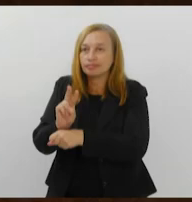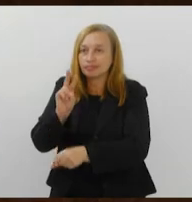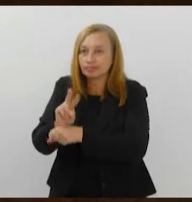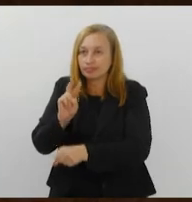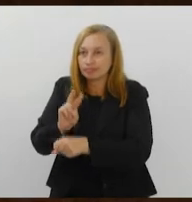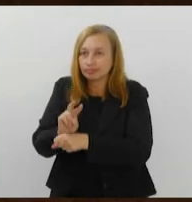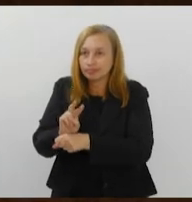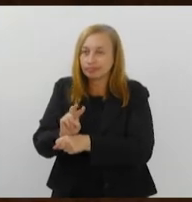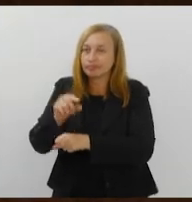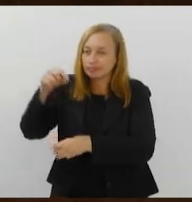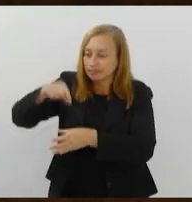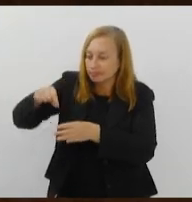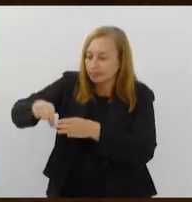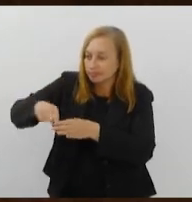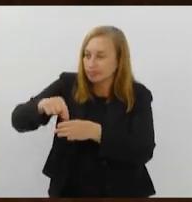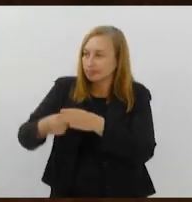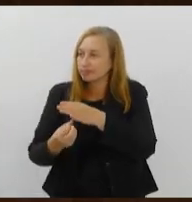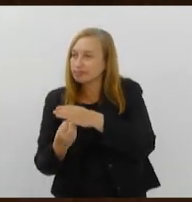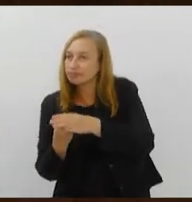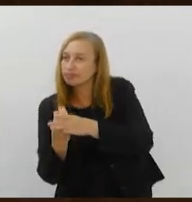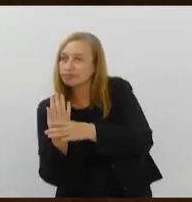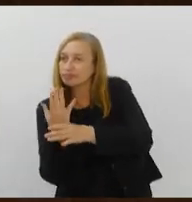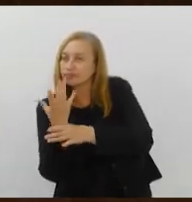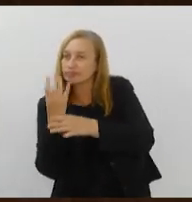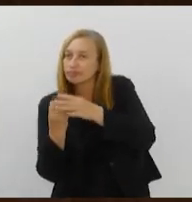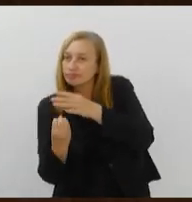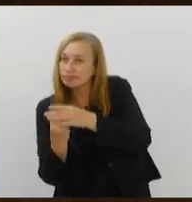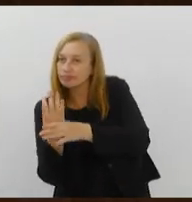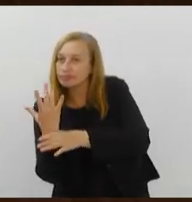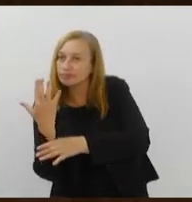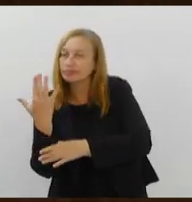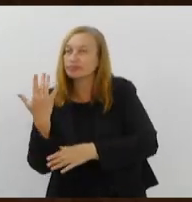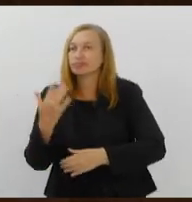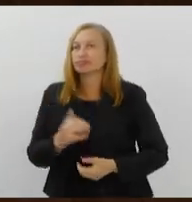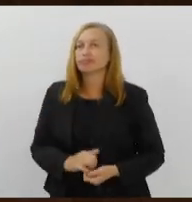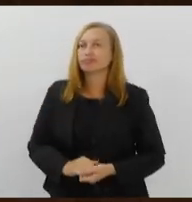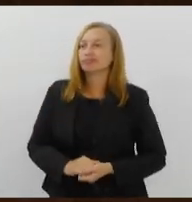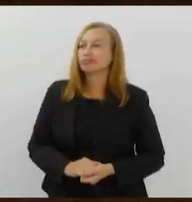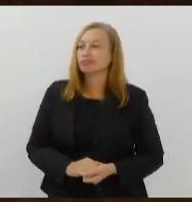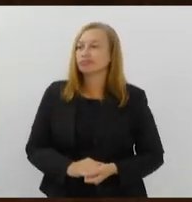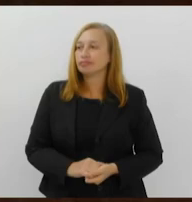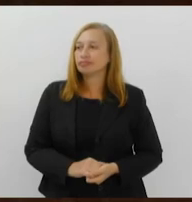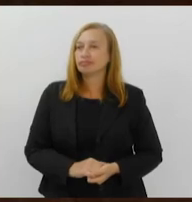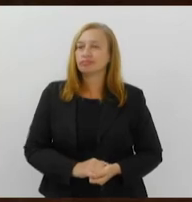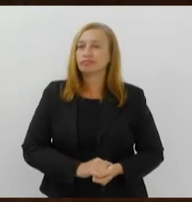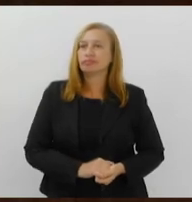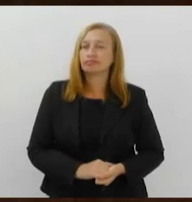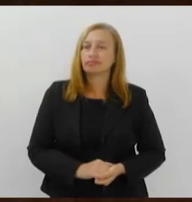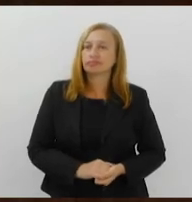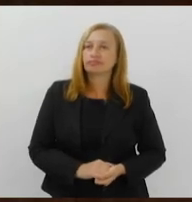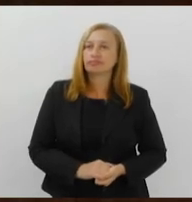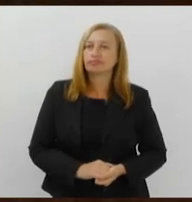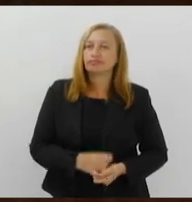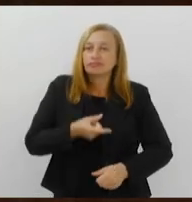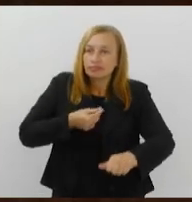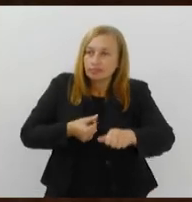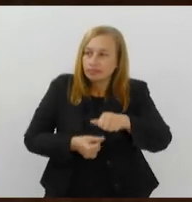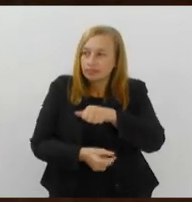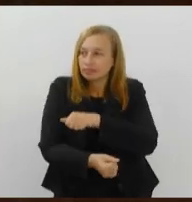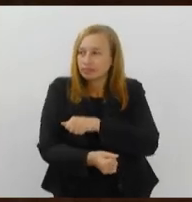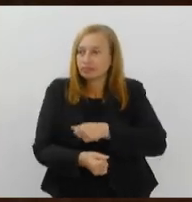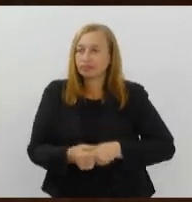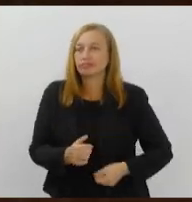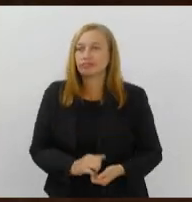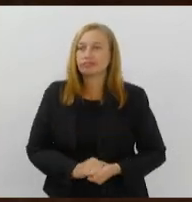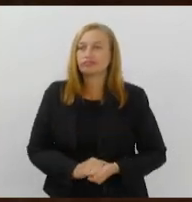com reflorestamento, com combate direto e sistemático, porque é disso que se trata, fortalecimento e investimento no